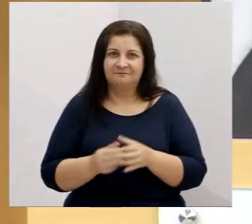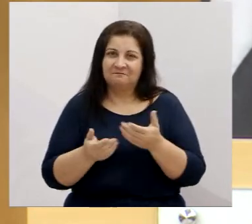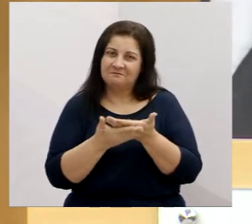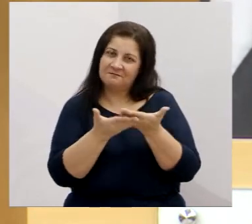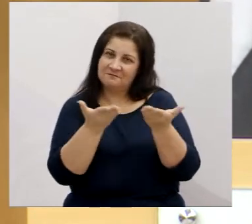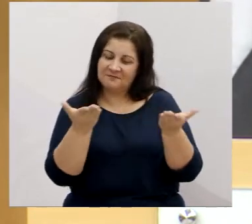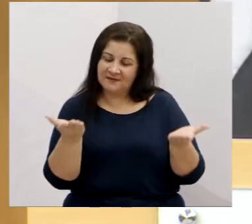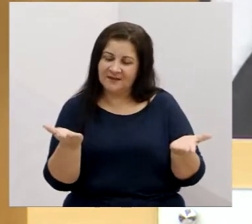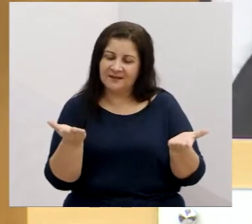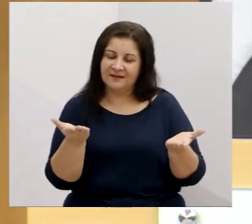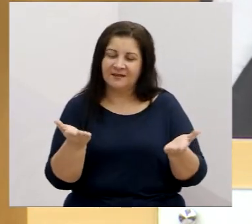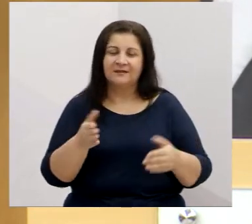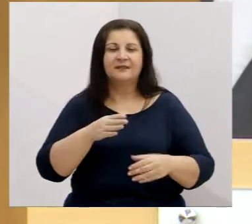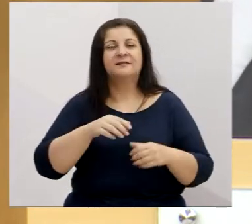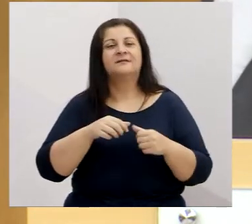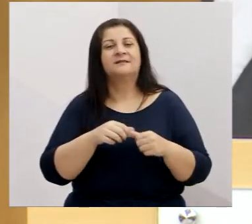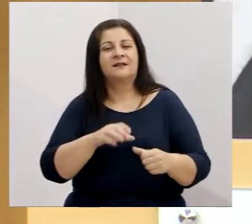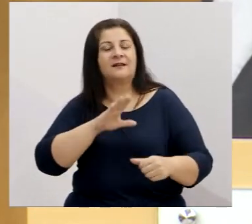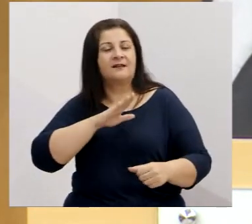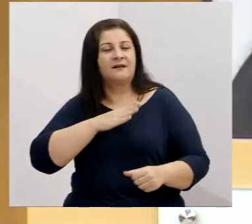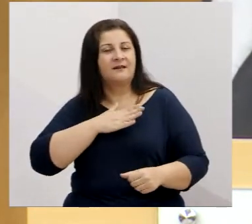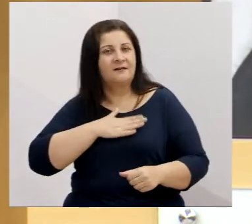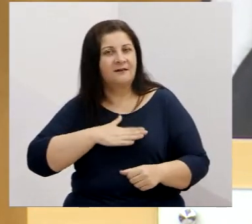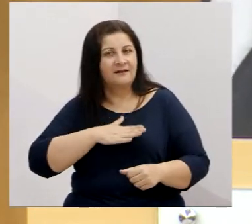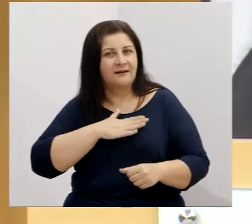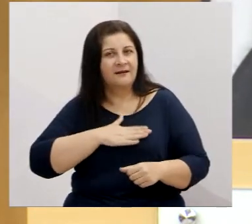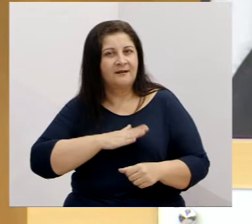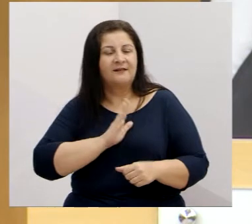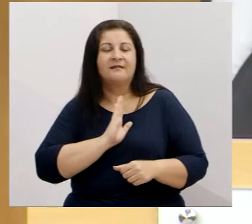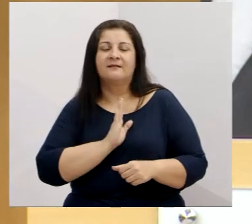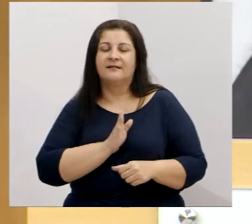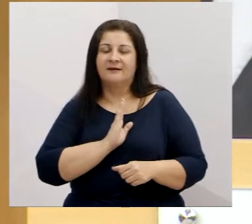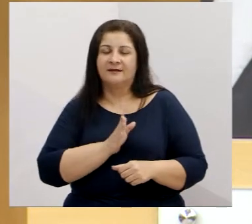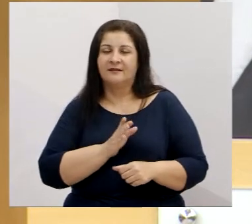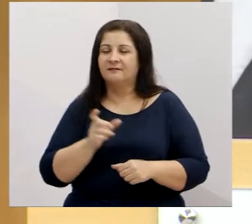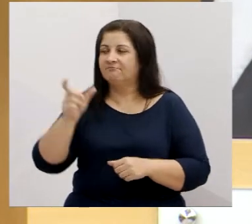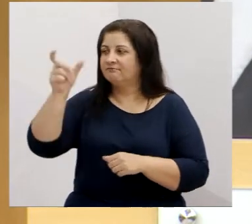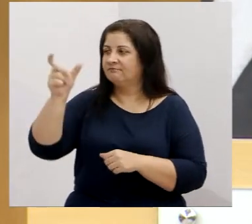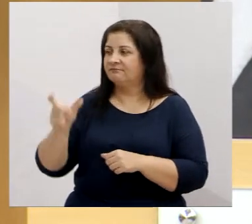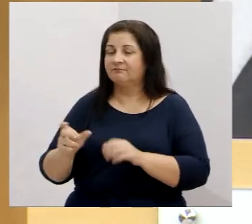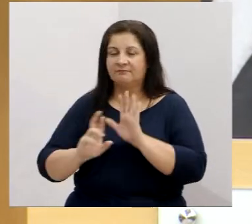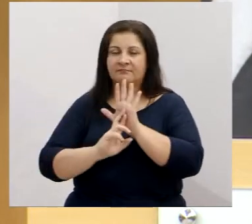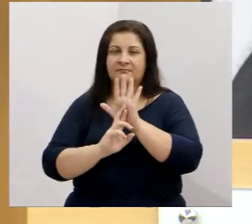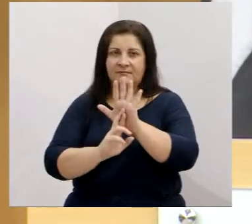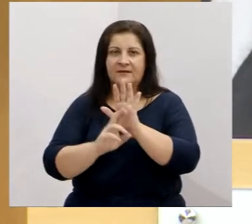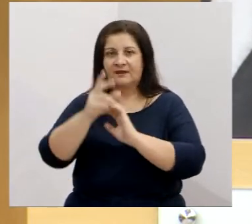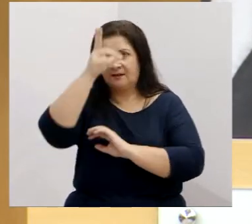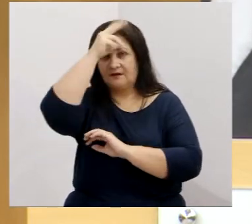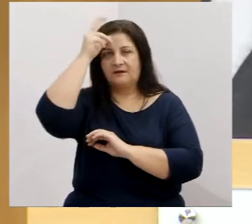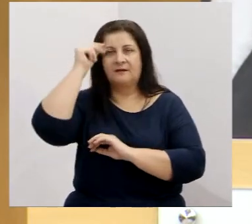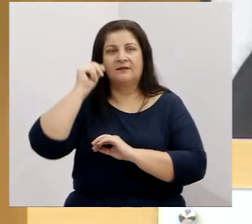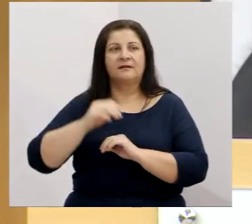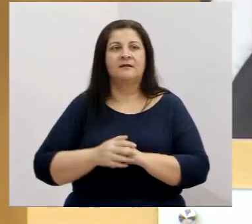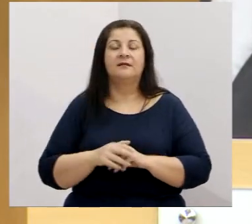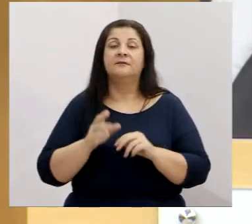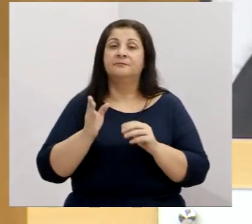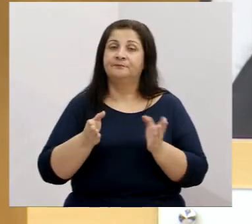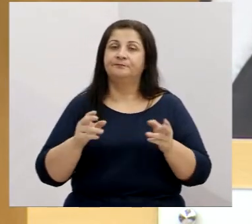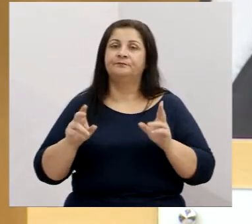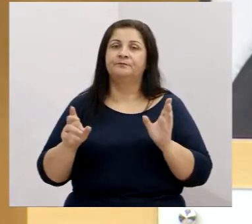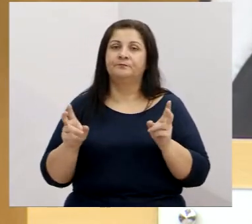para vocês o afeto o respeito a consideração do nosso governo na figura do prefeito izaías na figura desta casa Legislativa